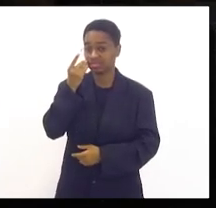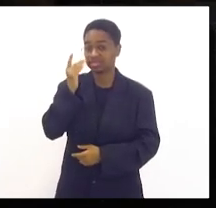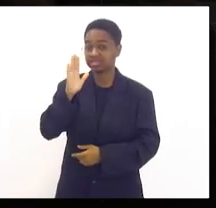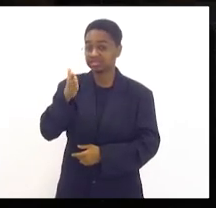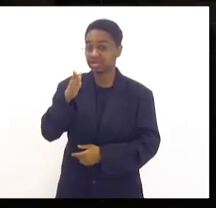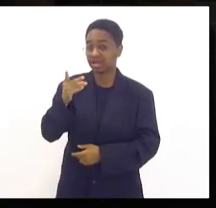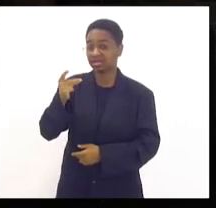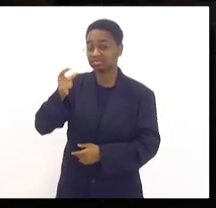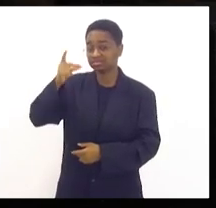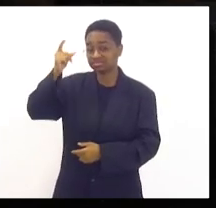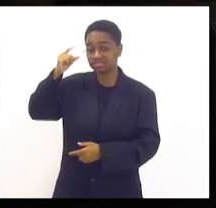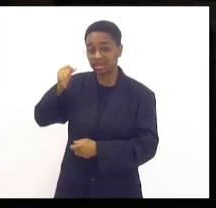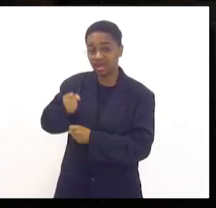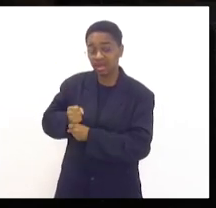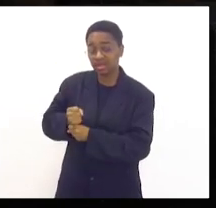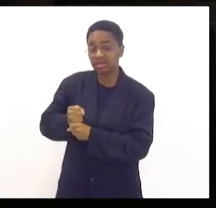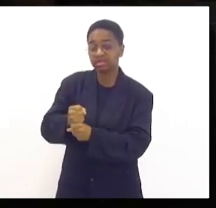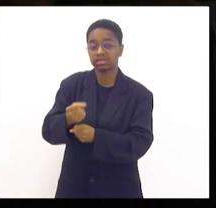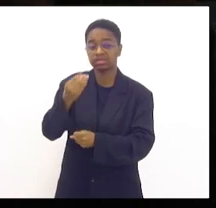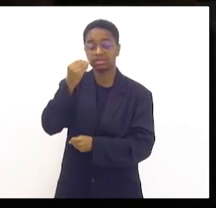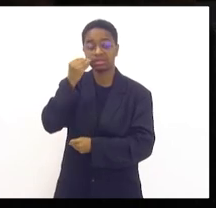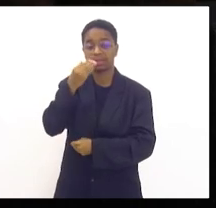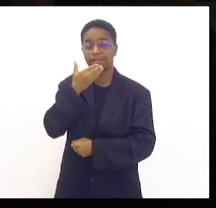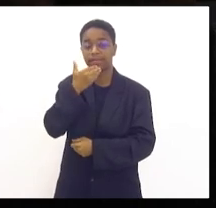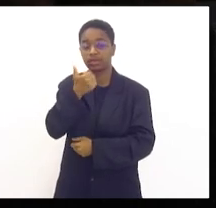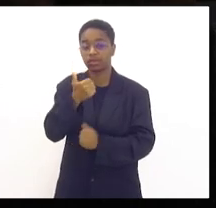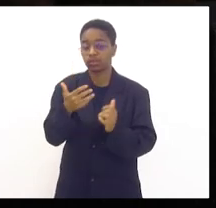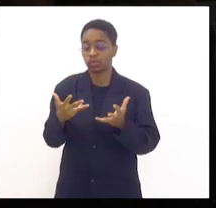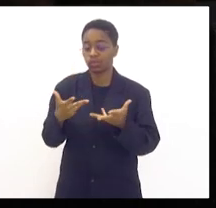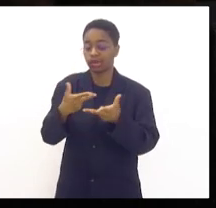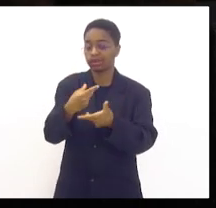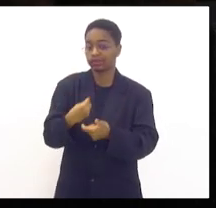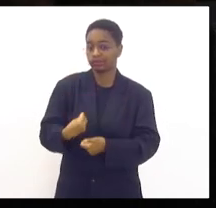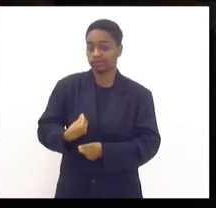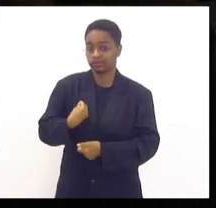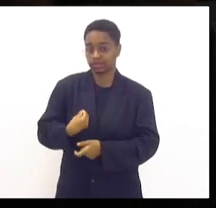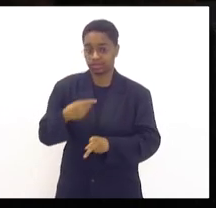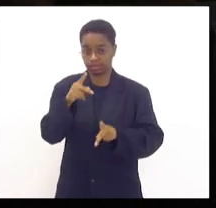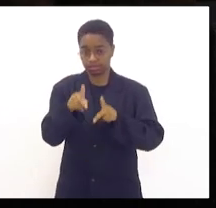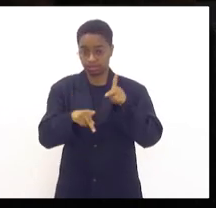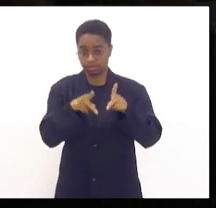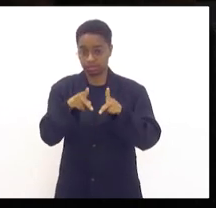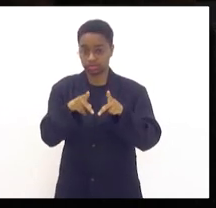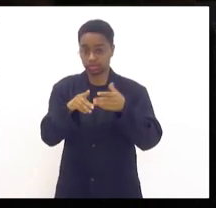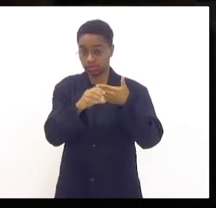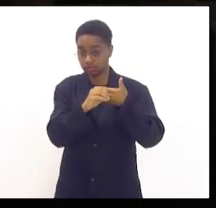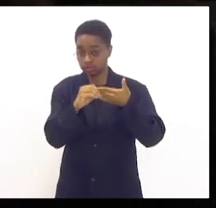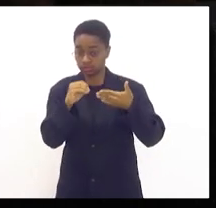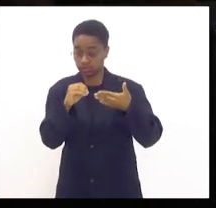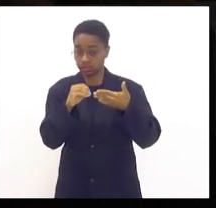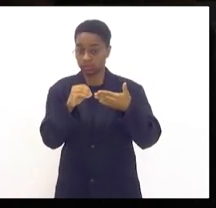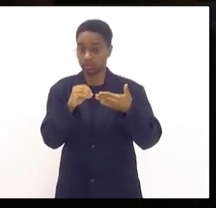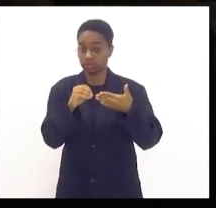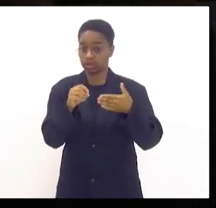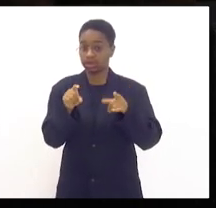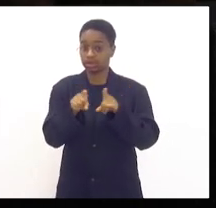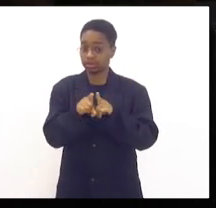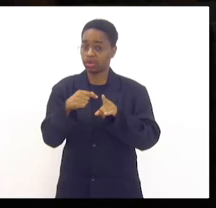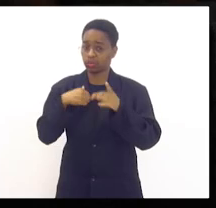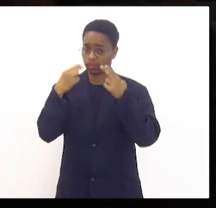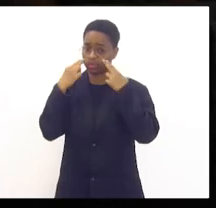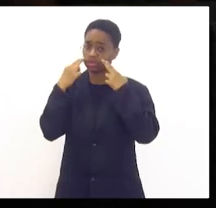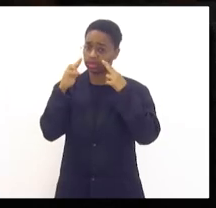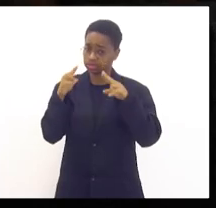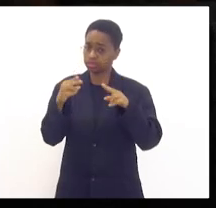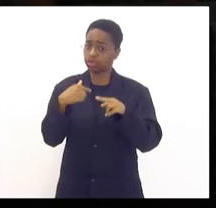décadas luta pela melhoria de qualidade de vida da população da Zona Oeste, e eu sou testemunha